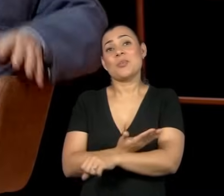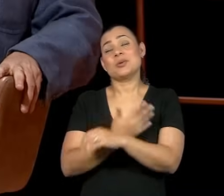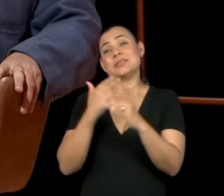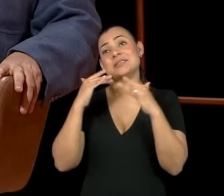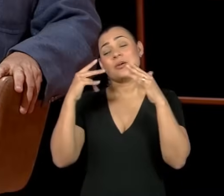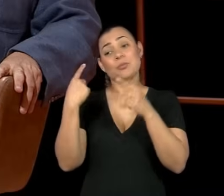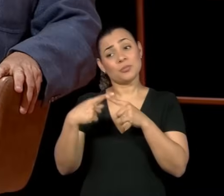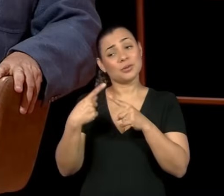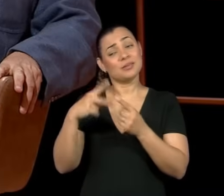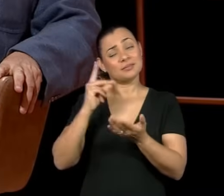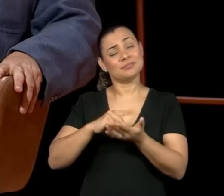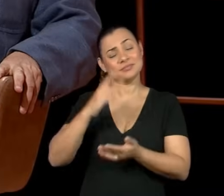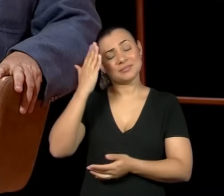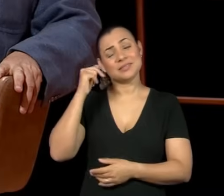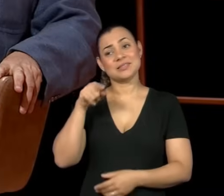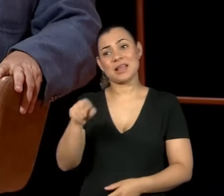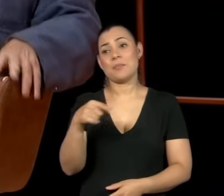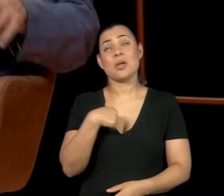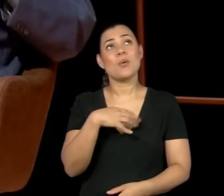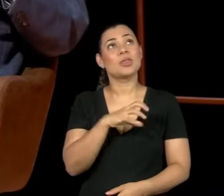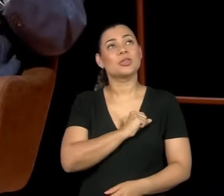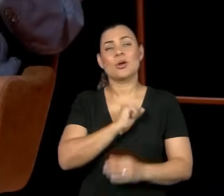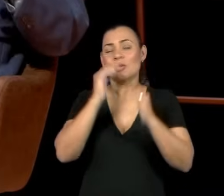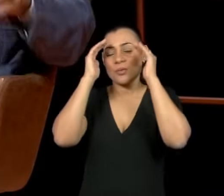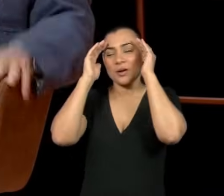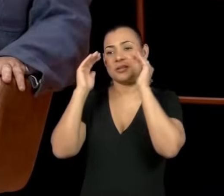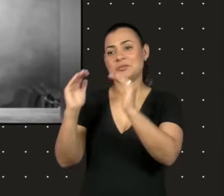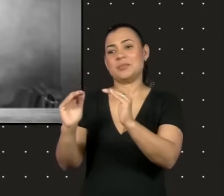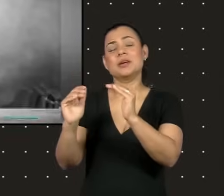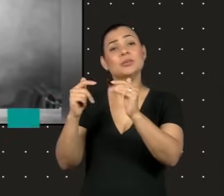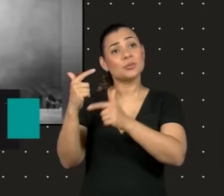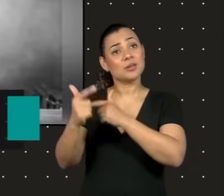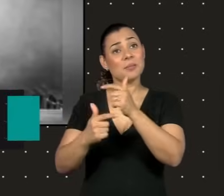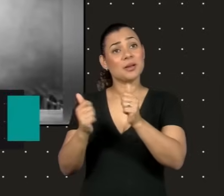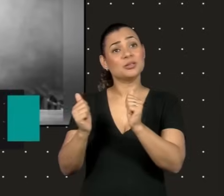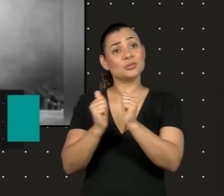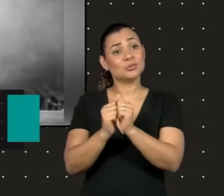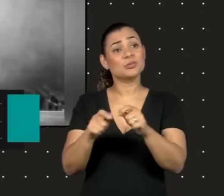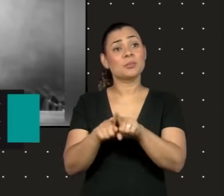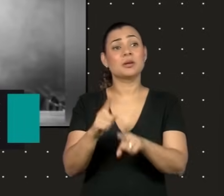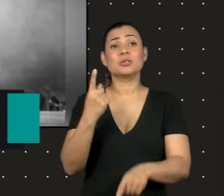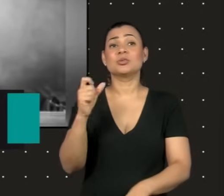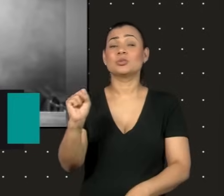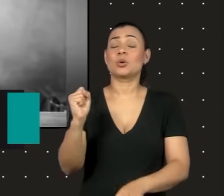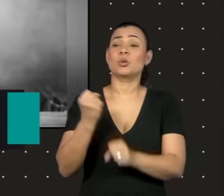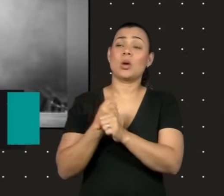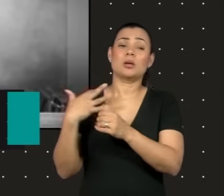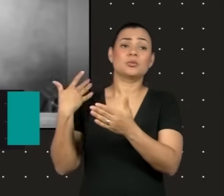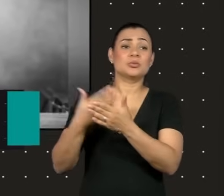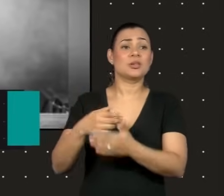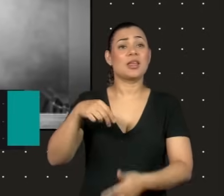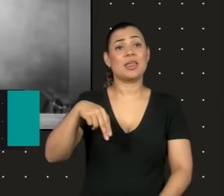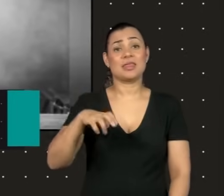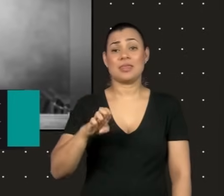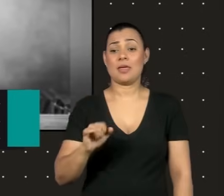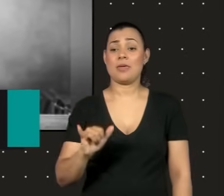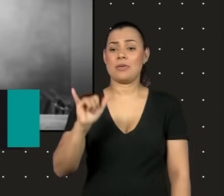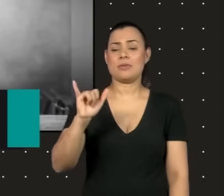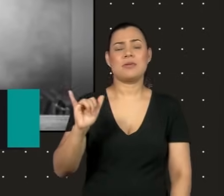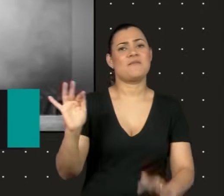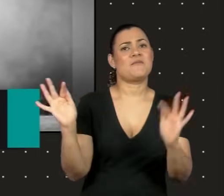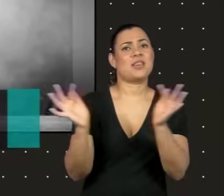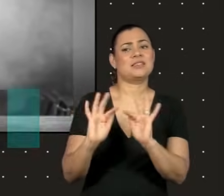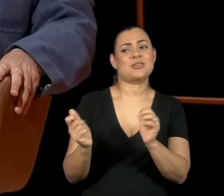porque ele sabe que eu adoro e respeito, do mesmo jeito que eu trabalhei quase 18 anos com o Ney Matogrosso, com muita alegria, muita